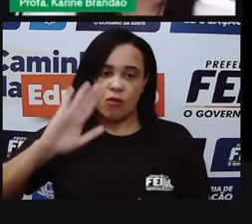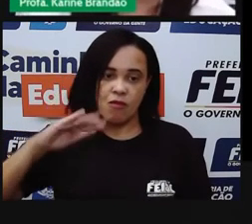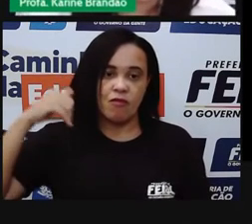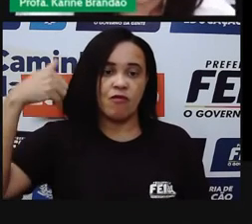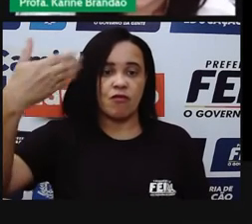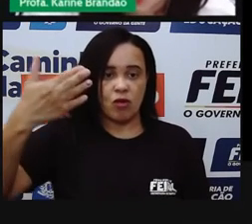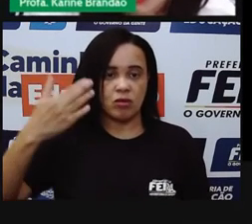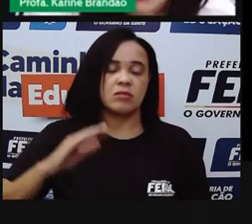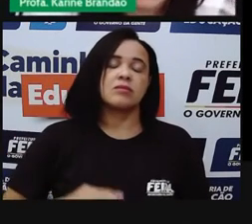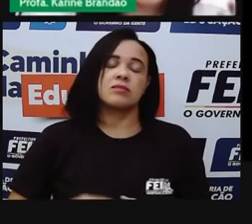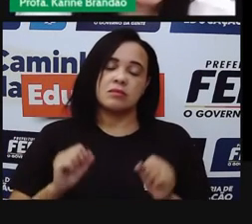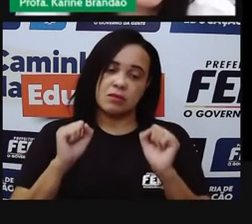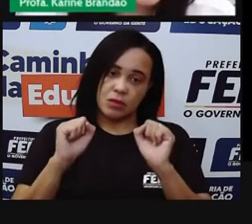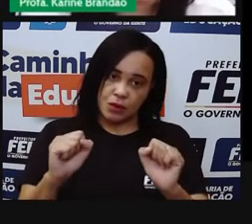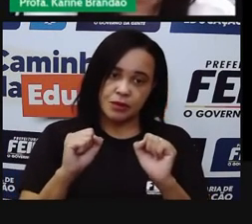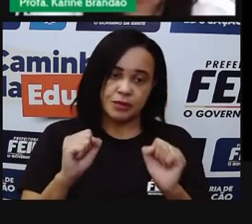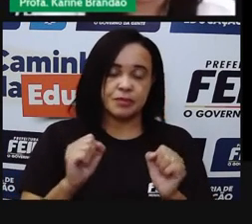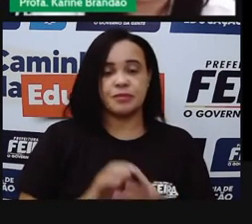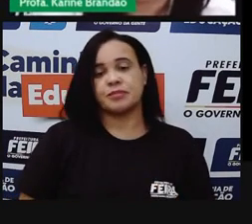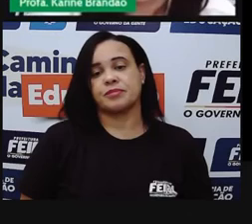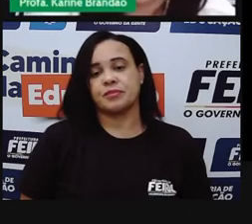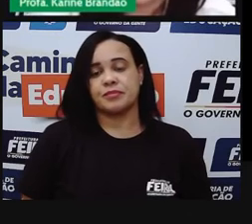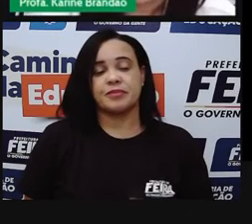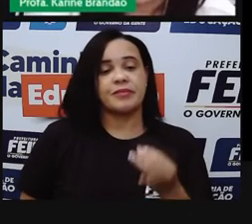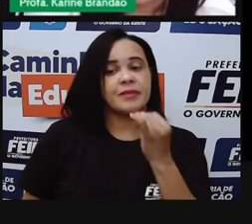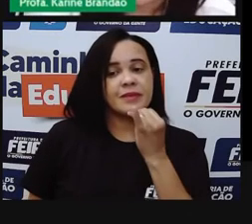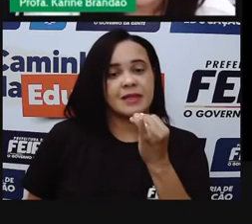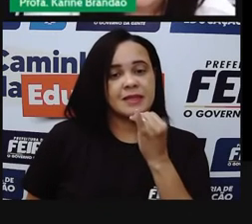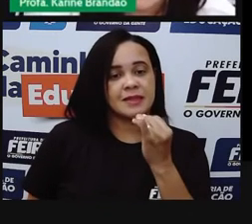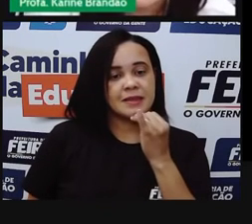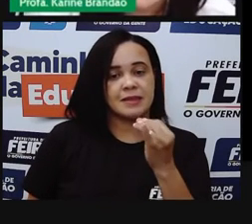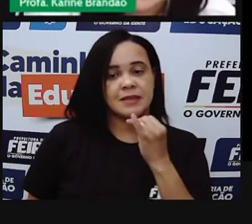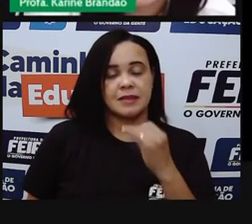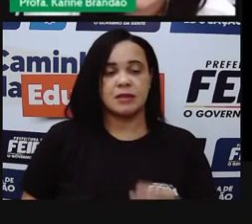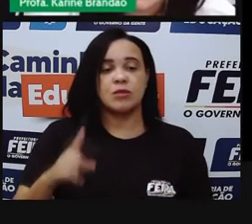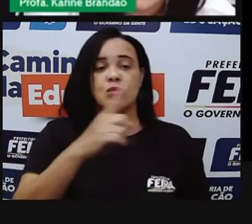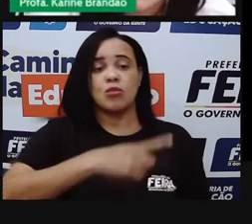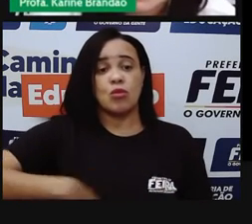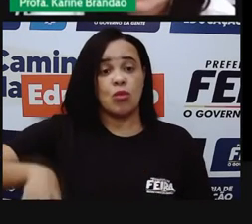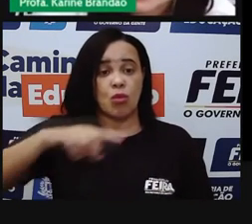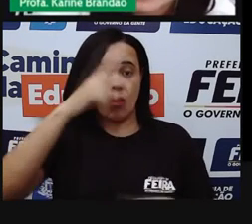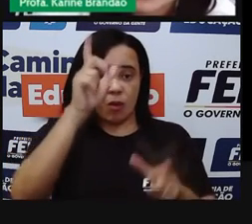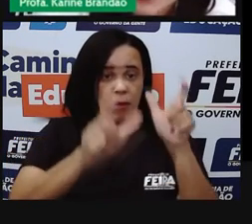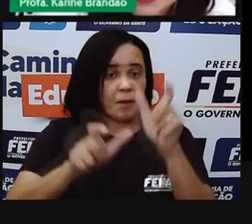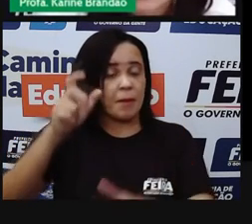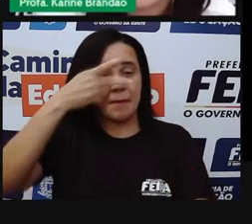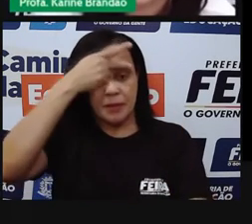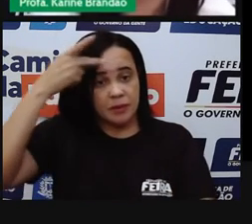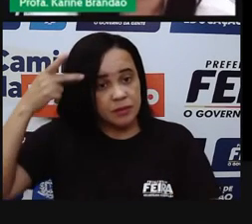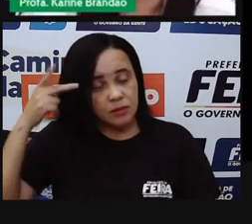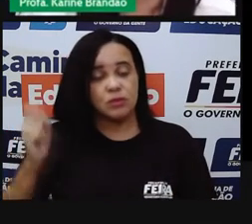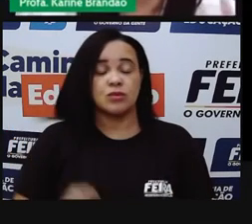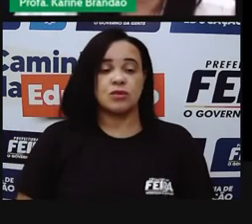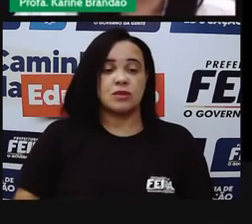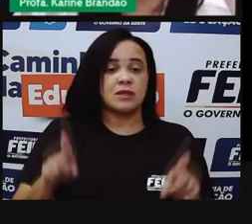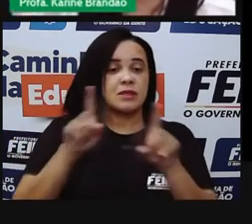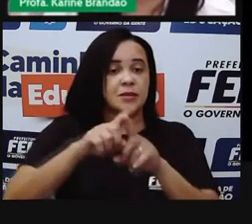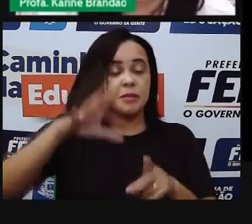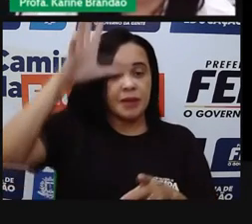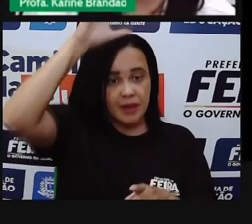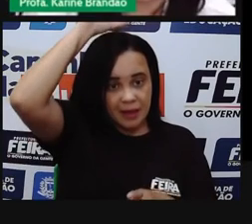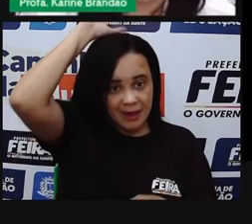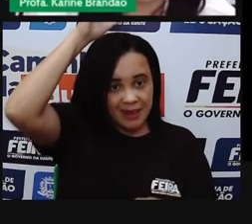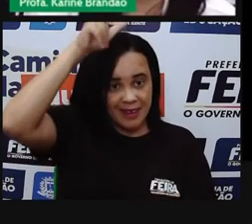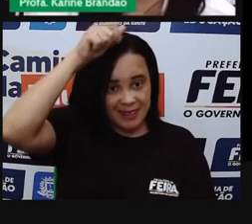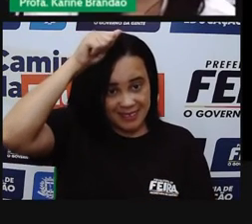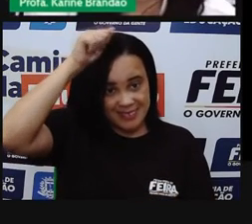interna, como por exemplo em nós, os gatos, as aves, né? Aí a galinha e o galo. Então, o que que está